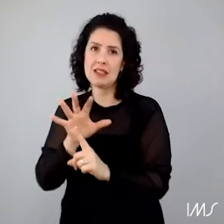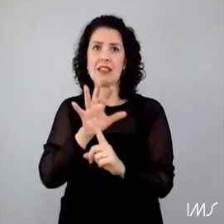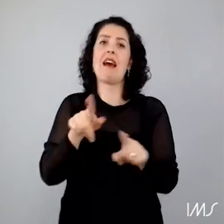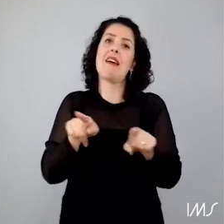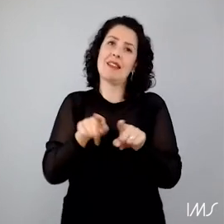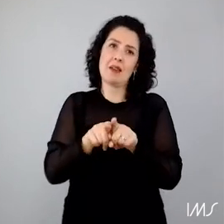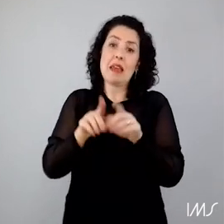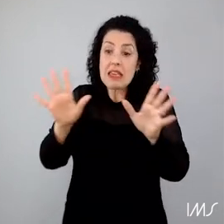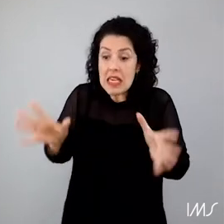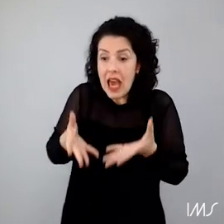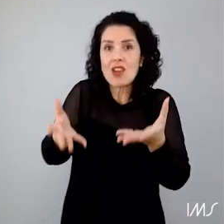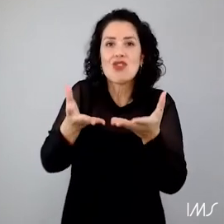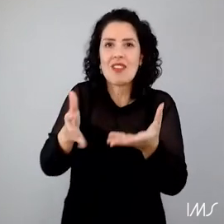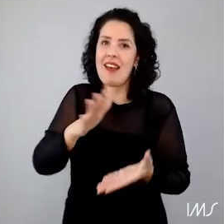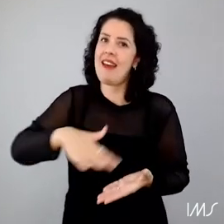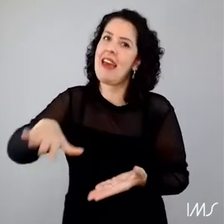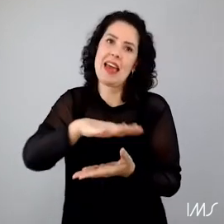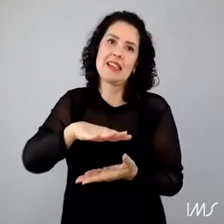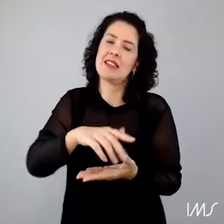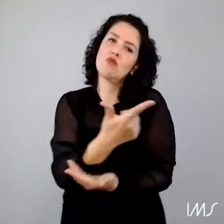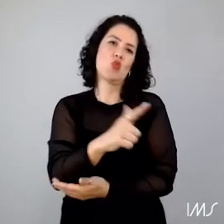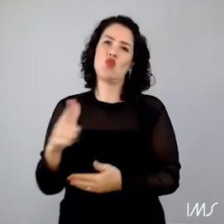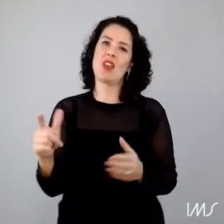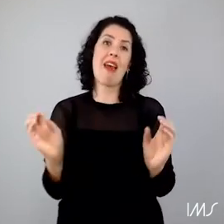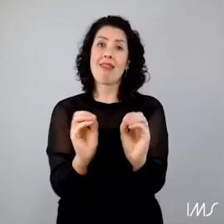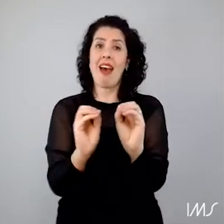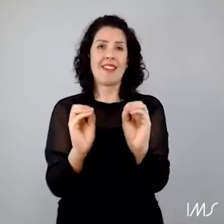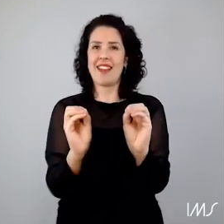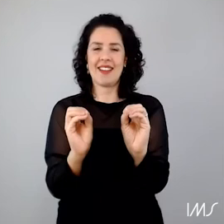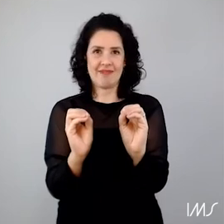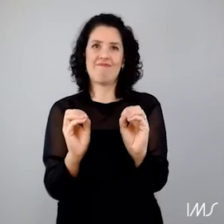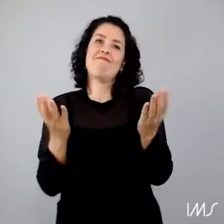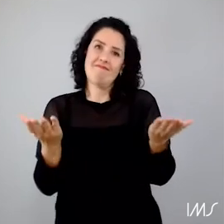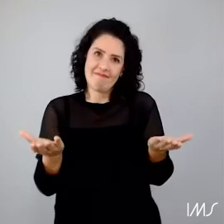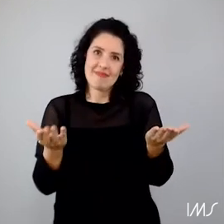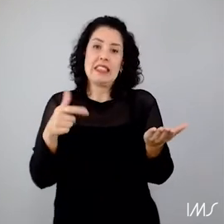várias iniciativas recentes, né, e, de alguma maneira,